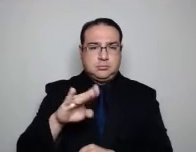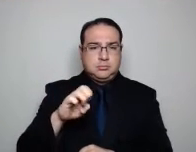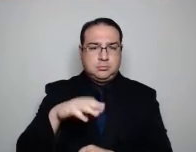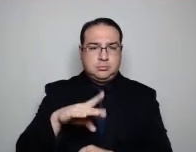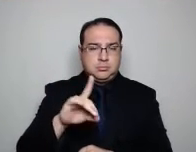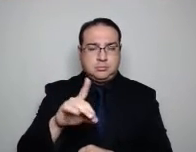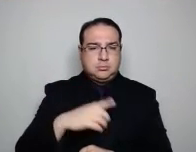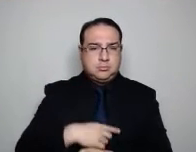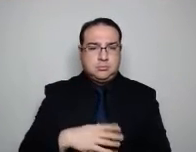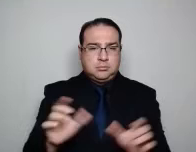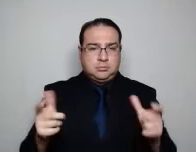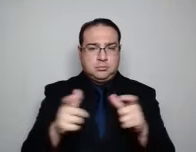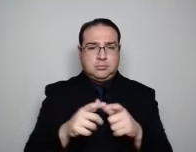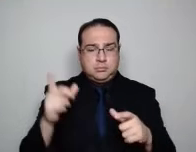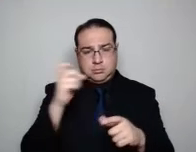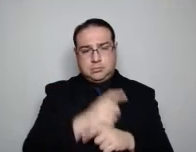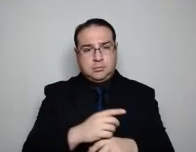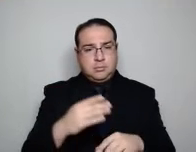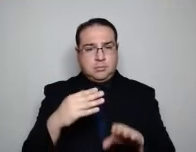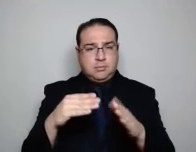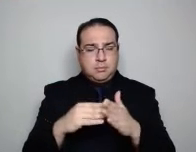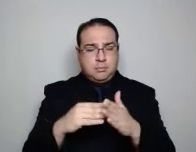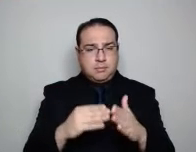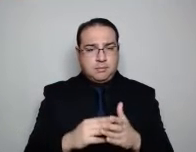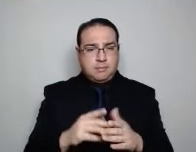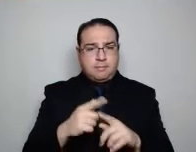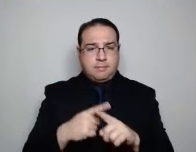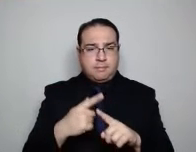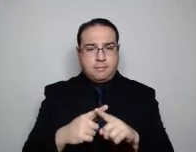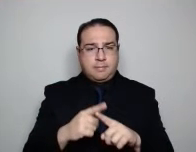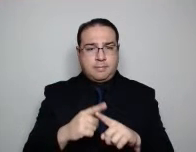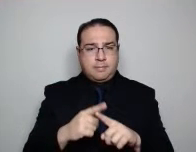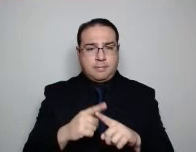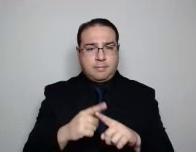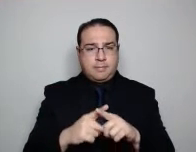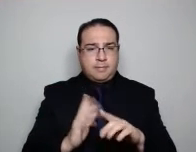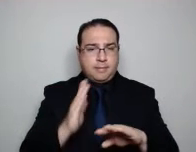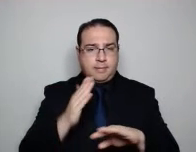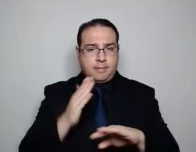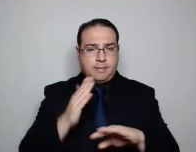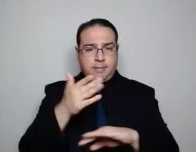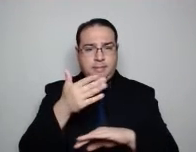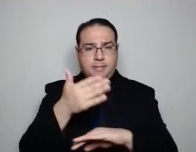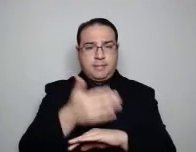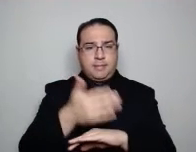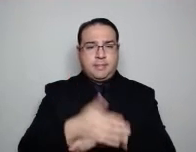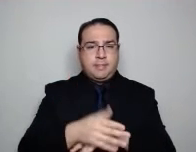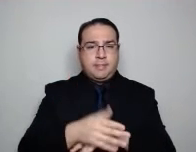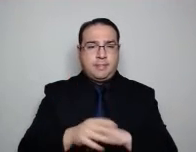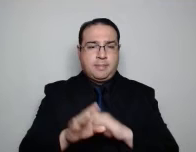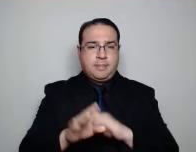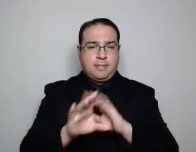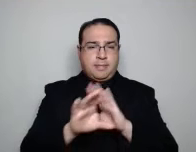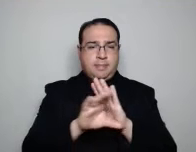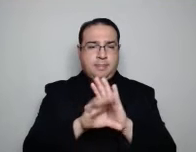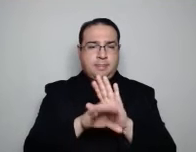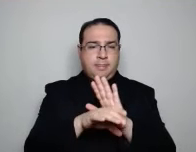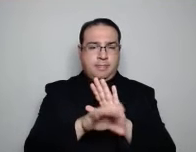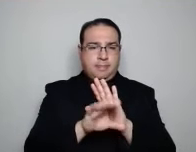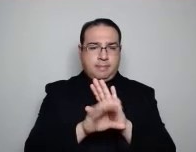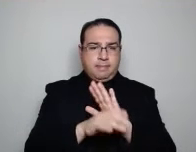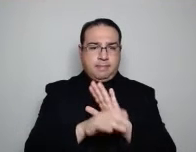ilegal ao arrepio da lei e passando por cima por um conceito de direito que vossas excelências conhecem. Todos que